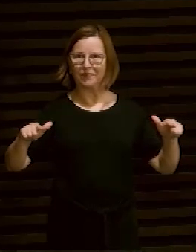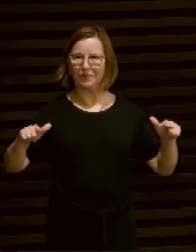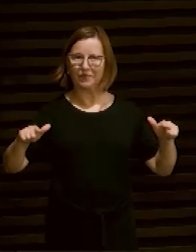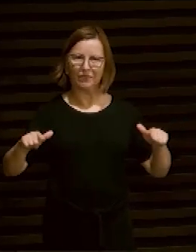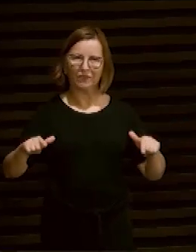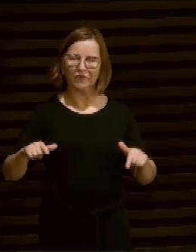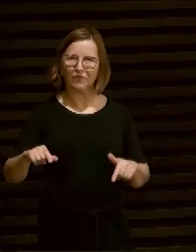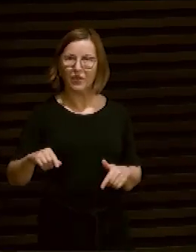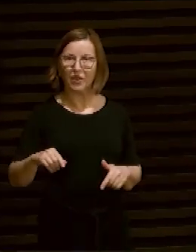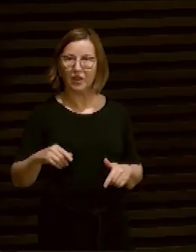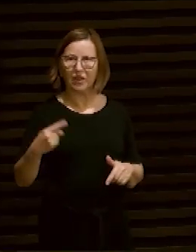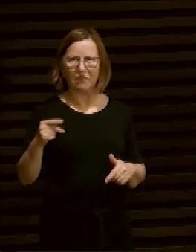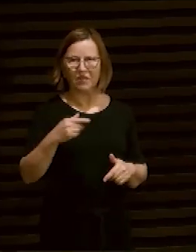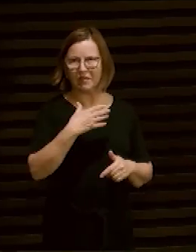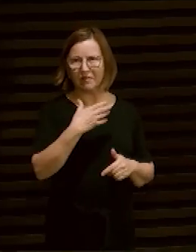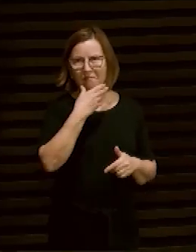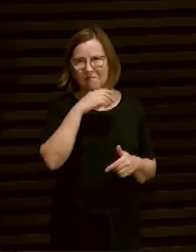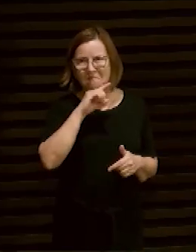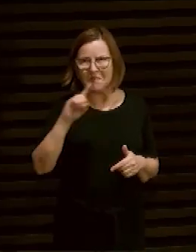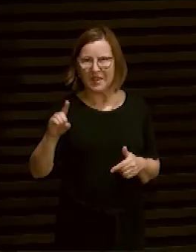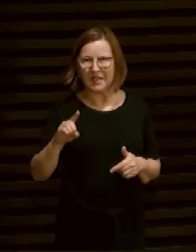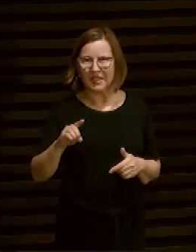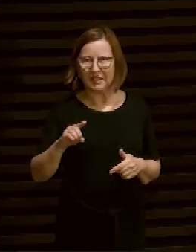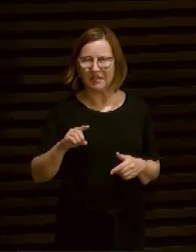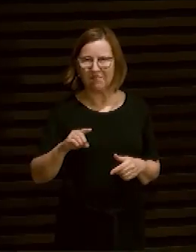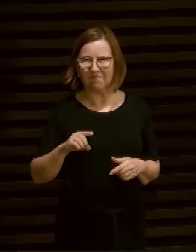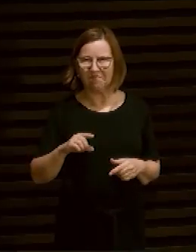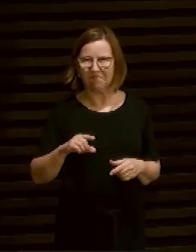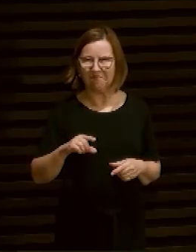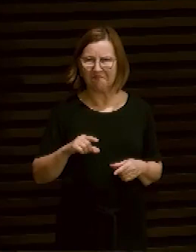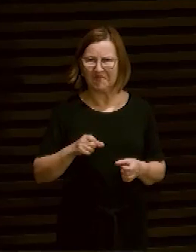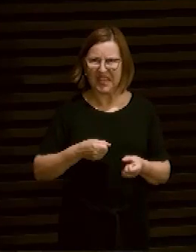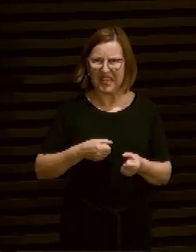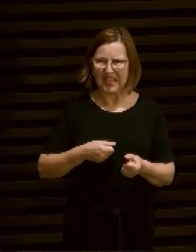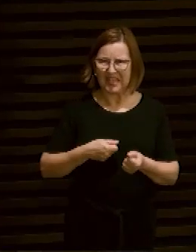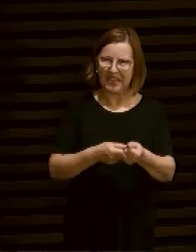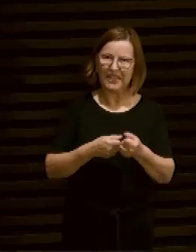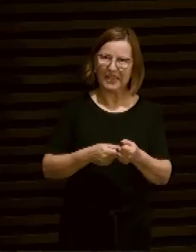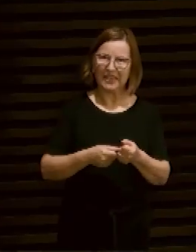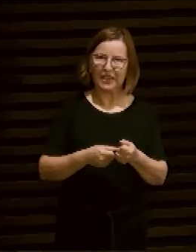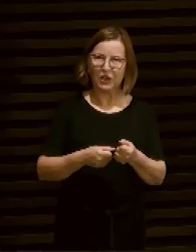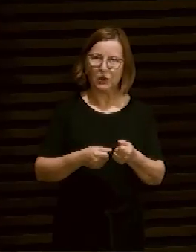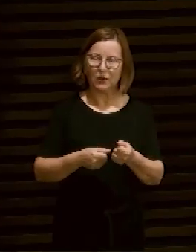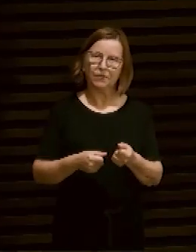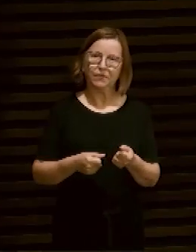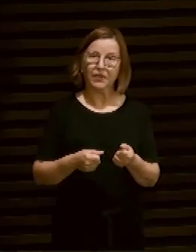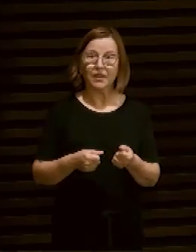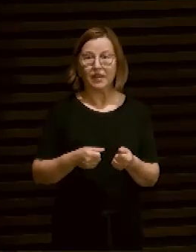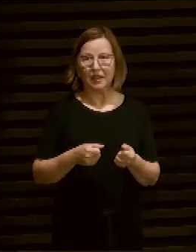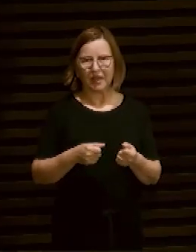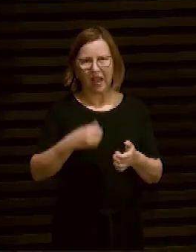onde os vossos pais me tentaram, pondo-me à prova, e viram as minhas